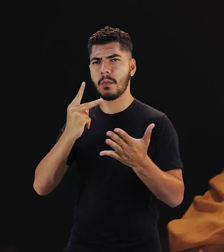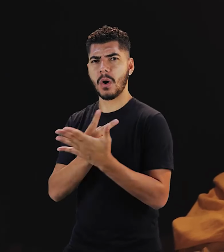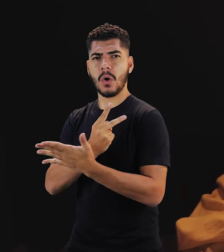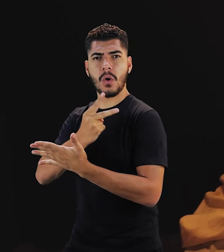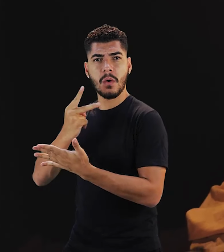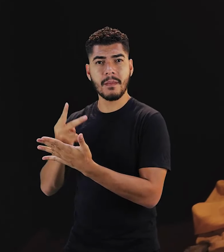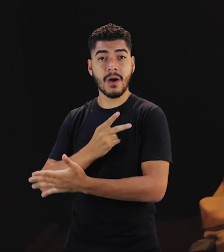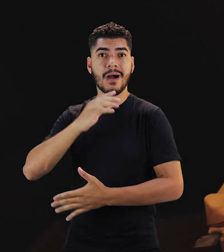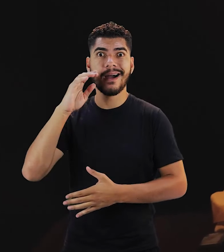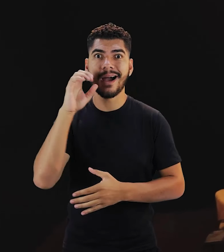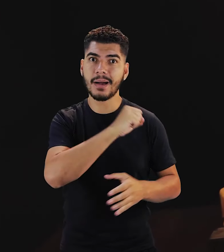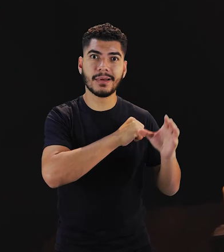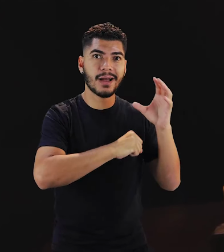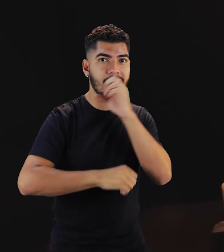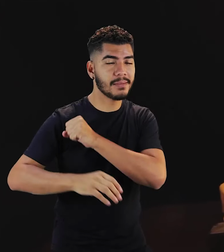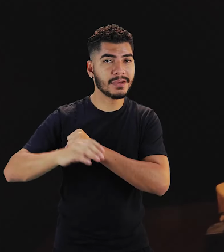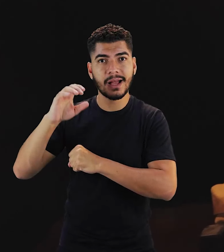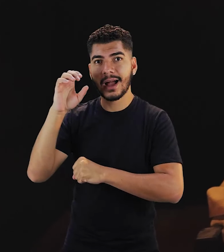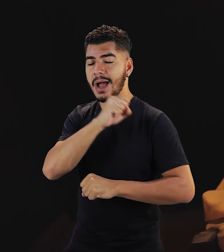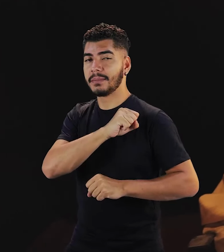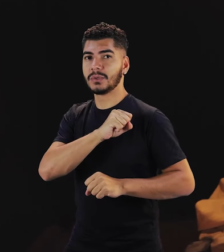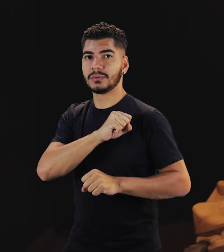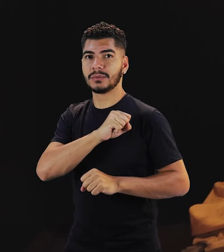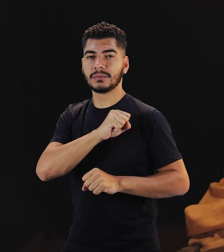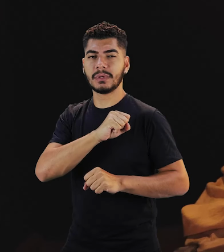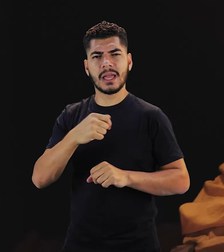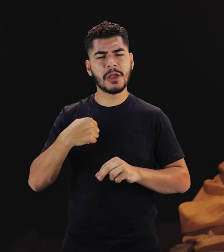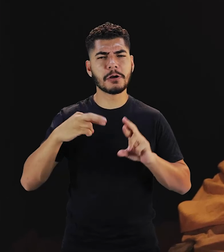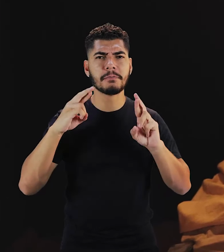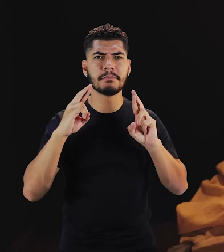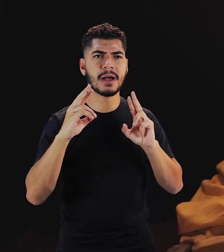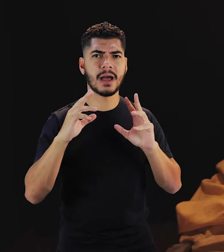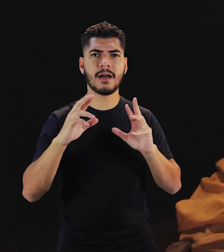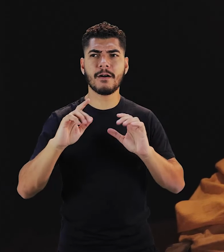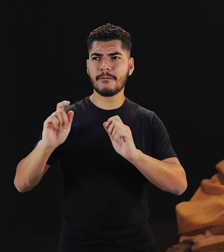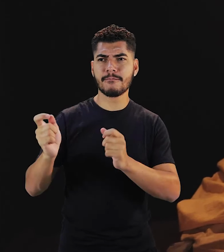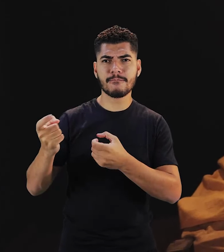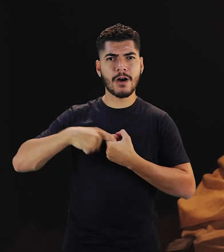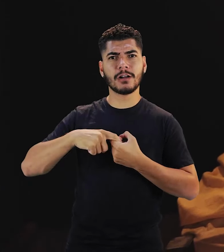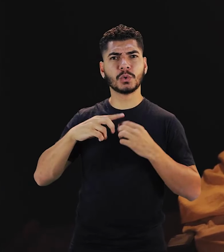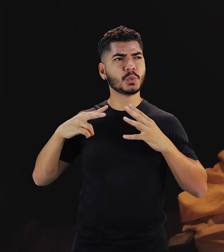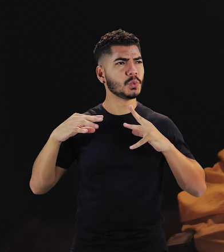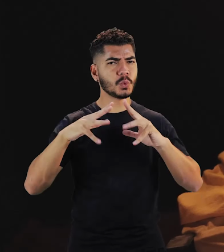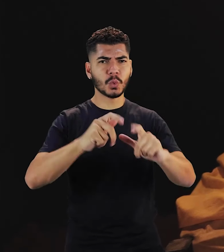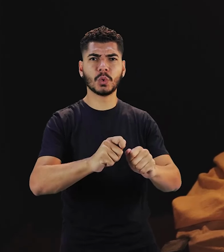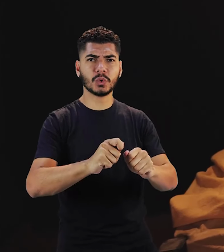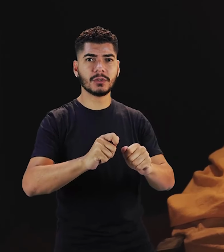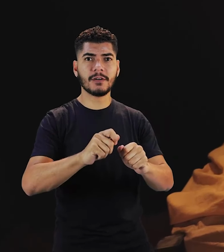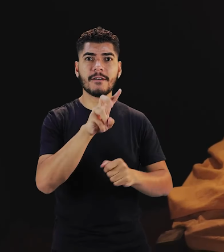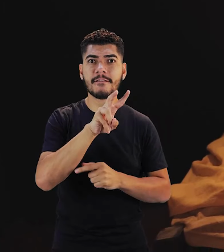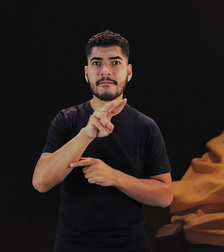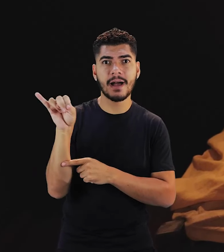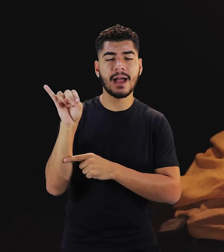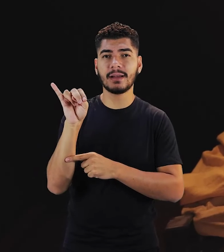as expectativas. E eu esperava que tudo me fosse devolvido de uma só vez.